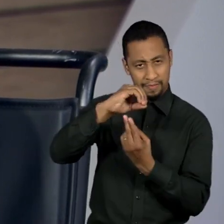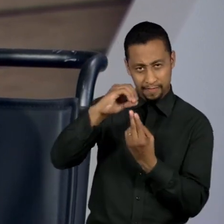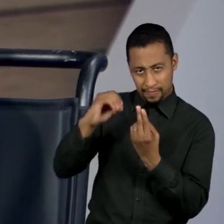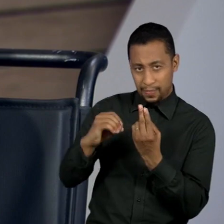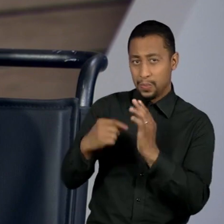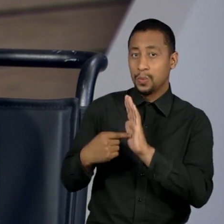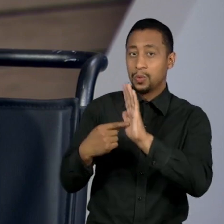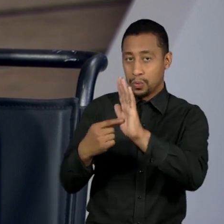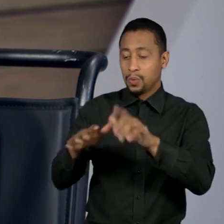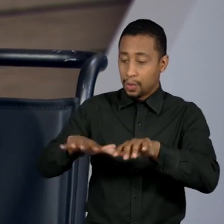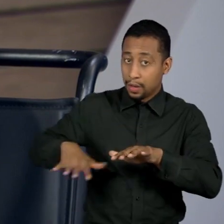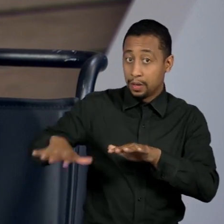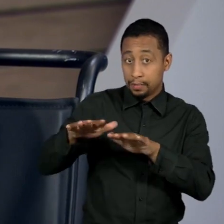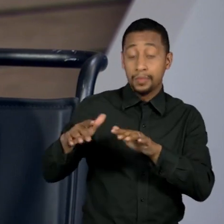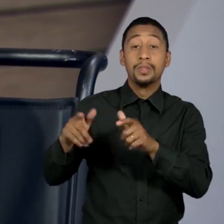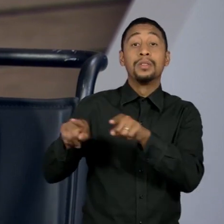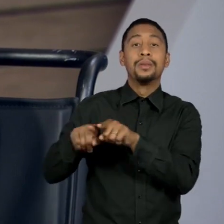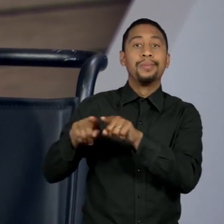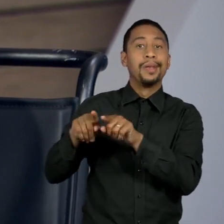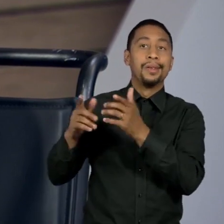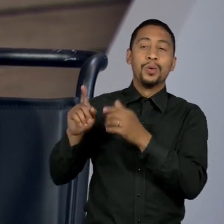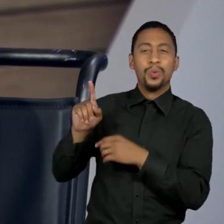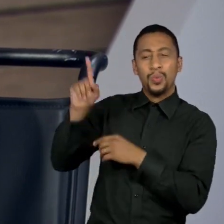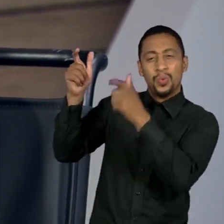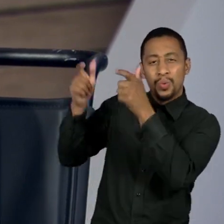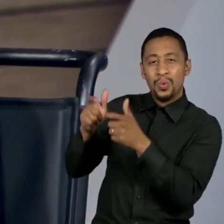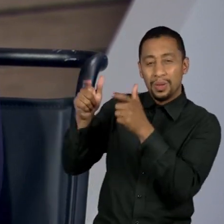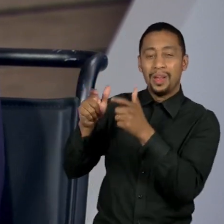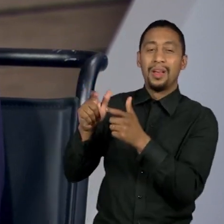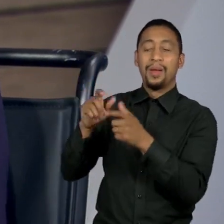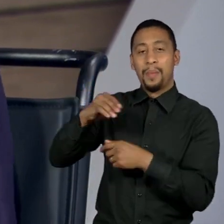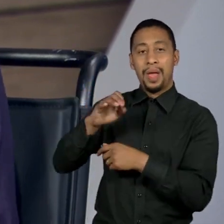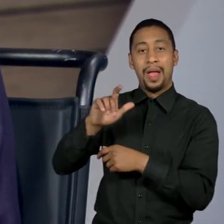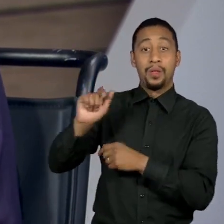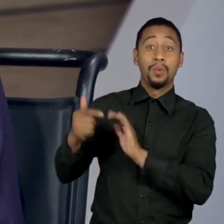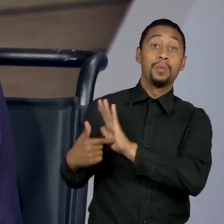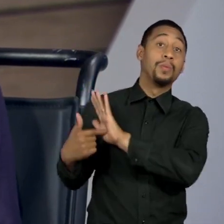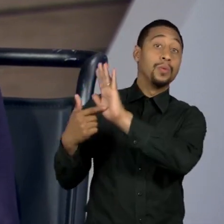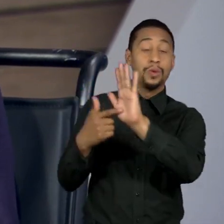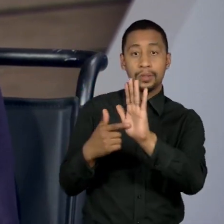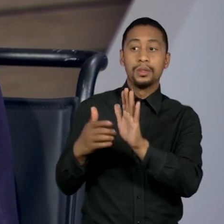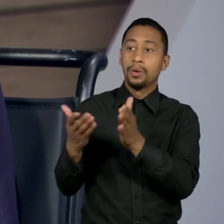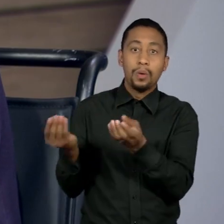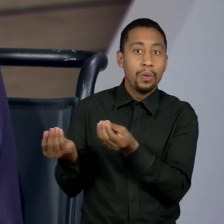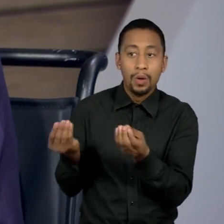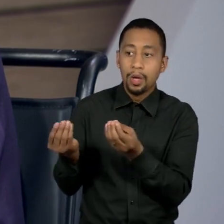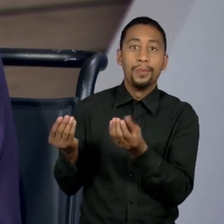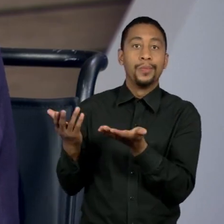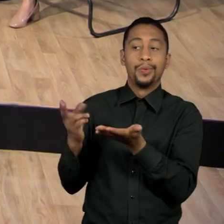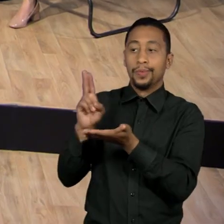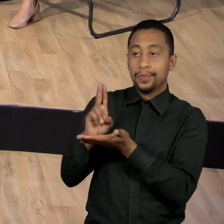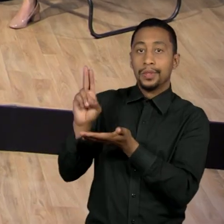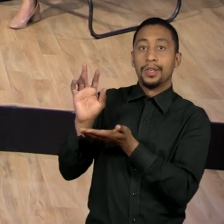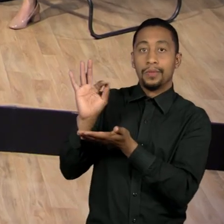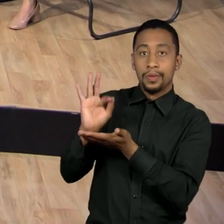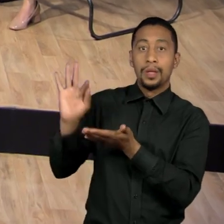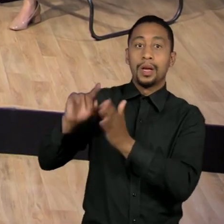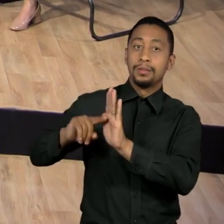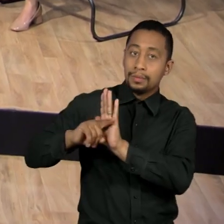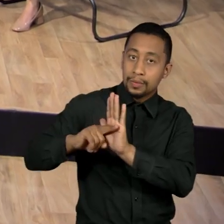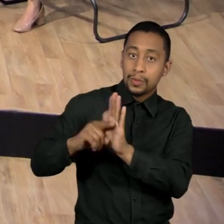só governos federais ou países. Nós estamos falando de governos estaduais, a gente está falando de prefeituras